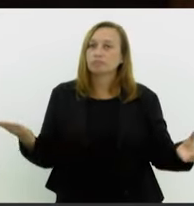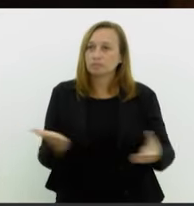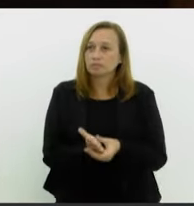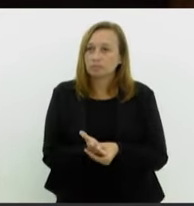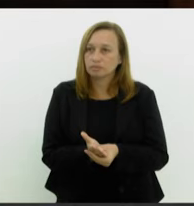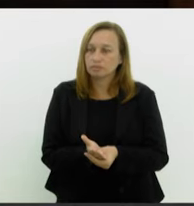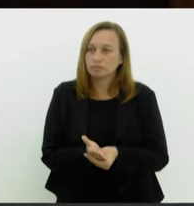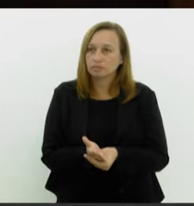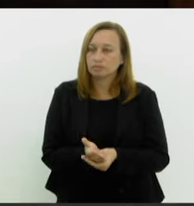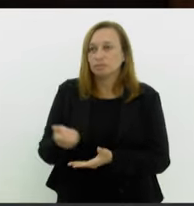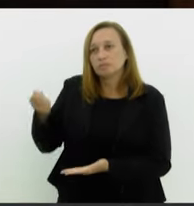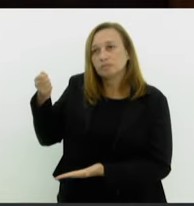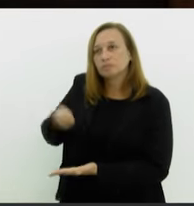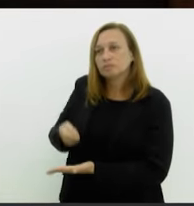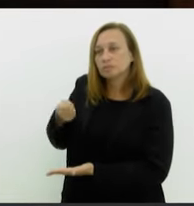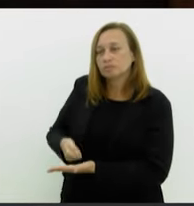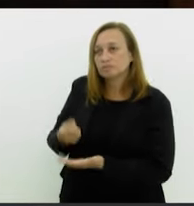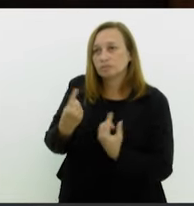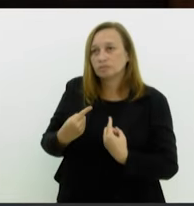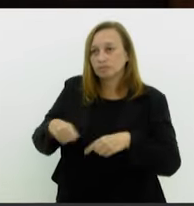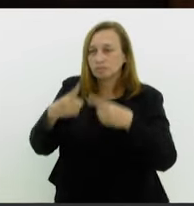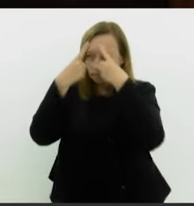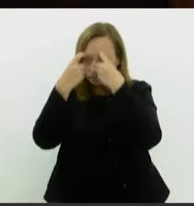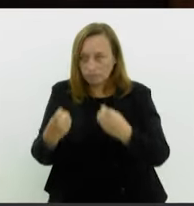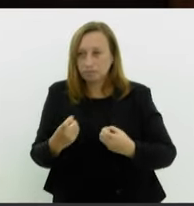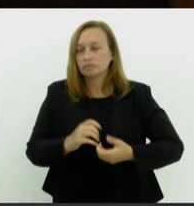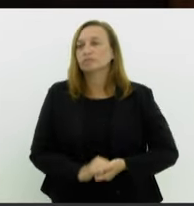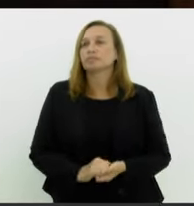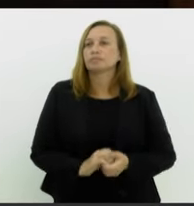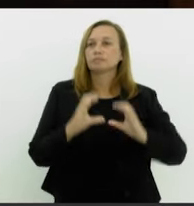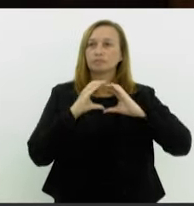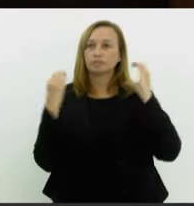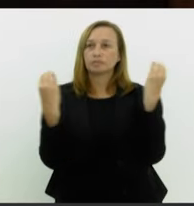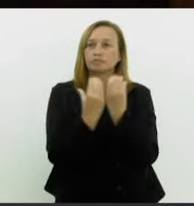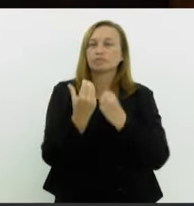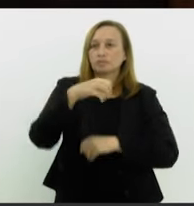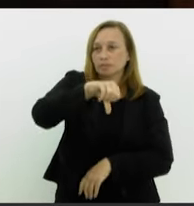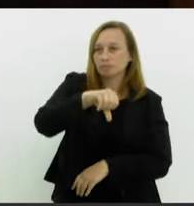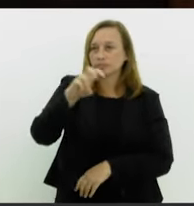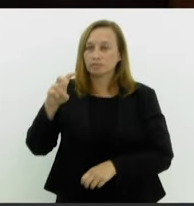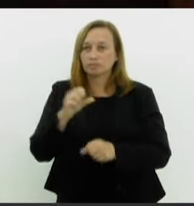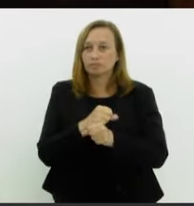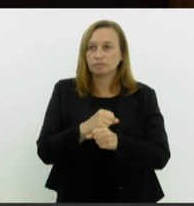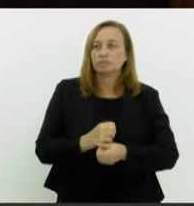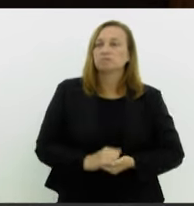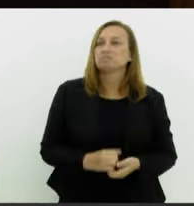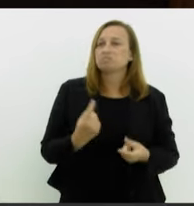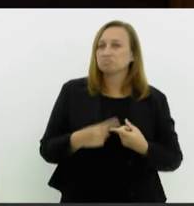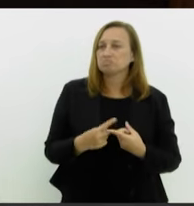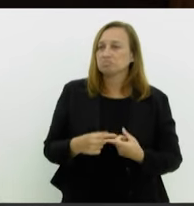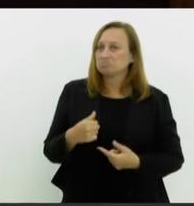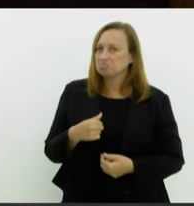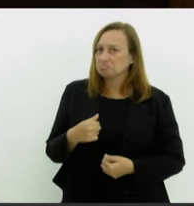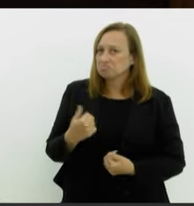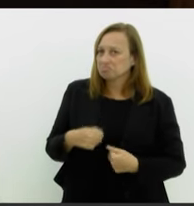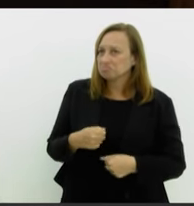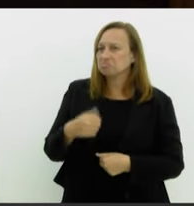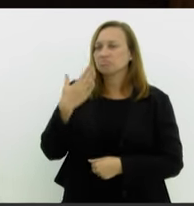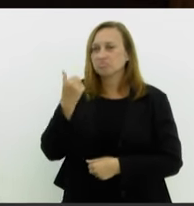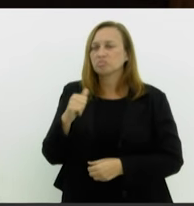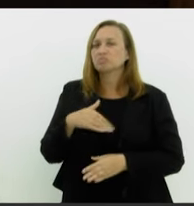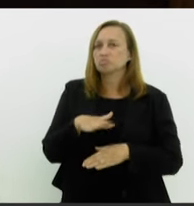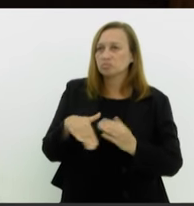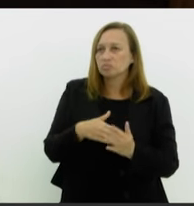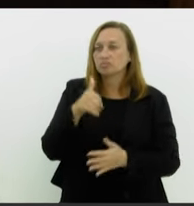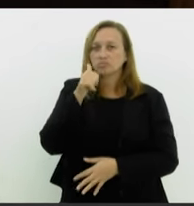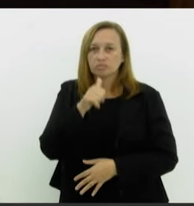e erradicar essa violência essa convenção é de 95 Ah mas por que que eu tenho que saber isso todas nós